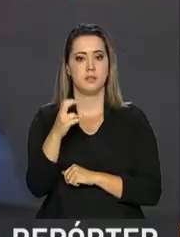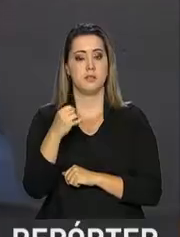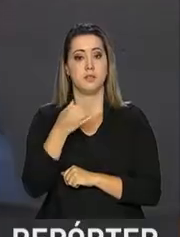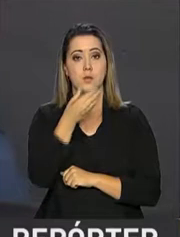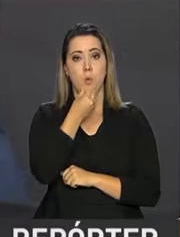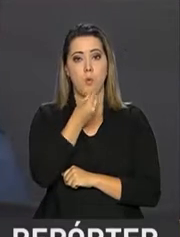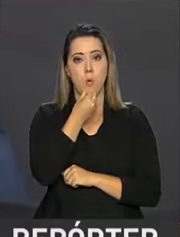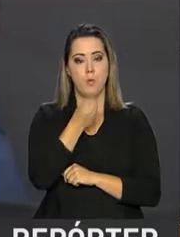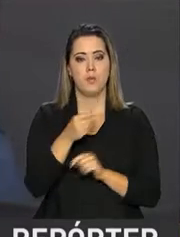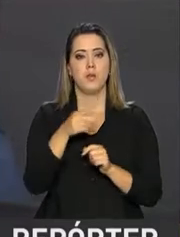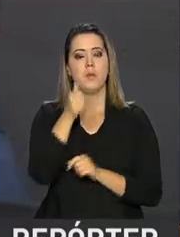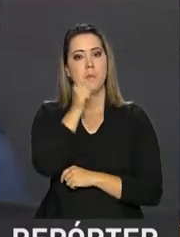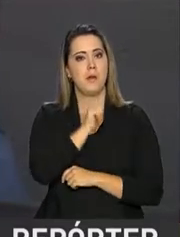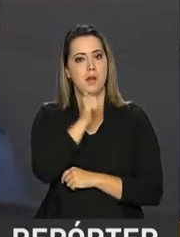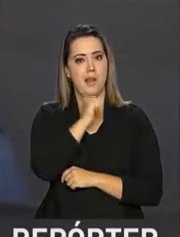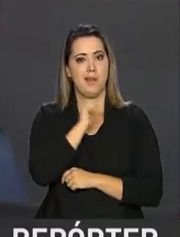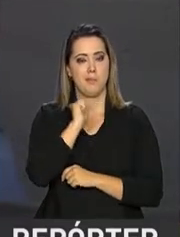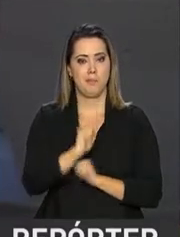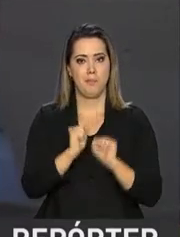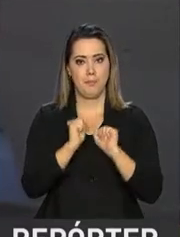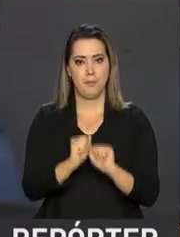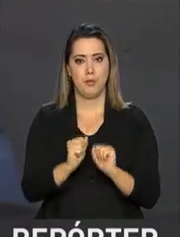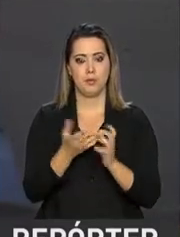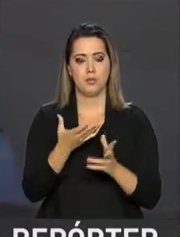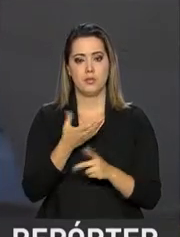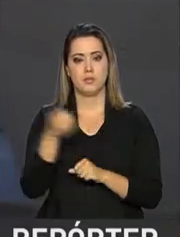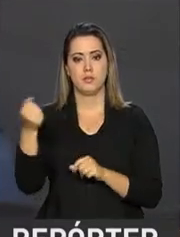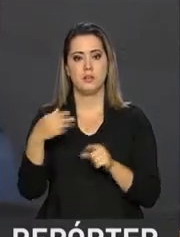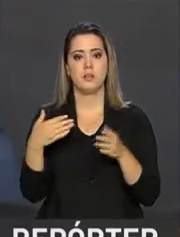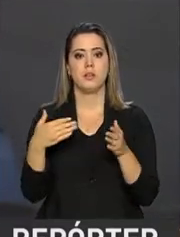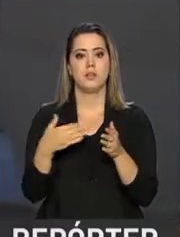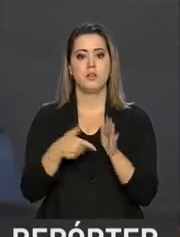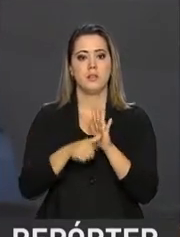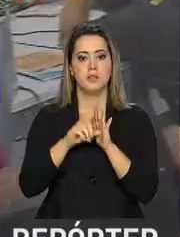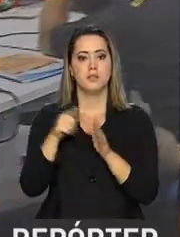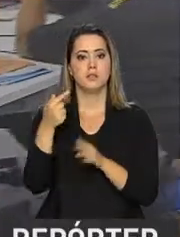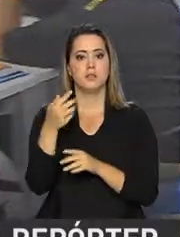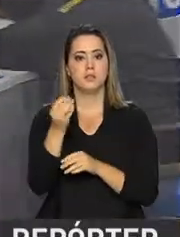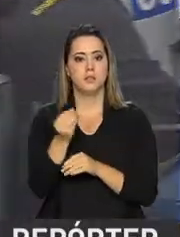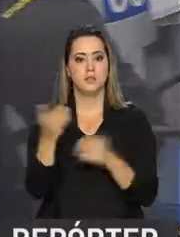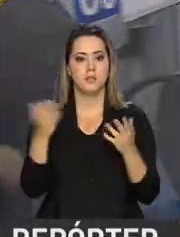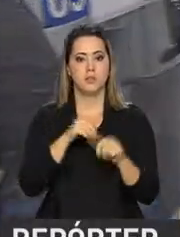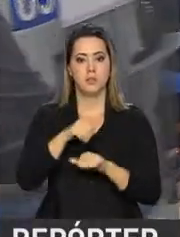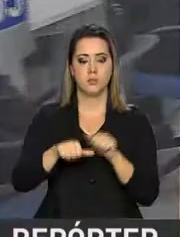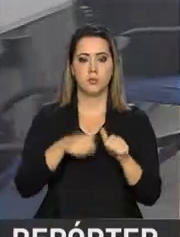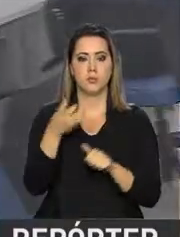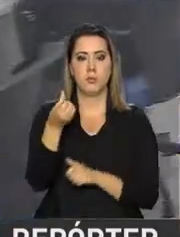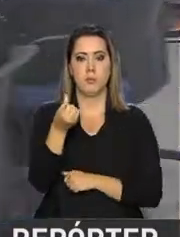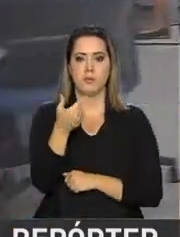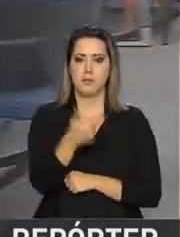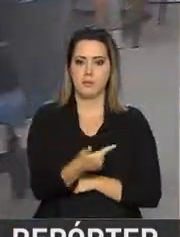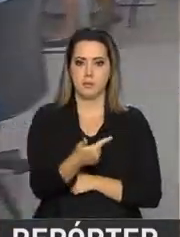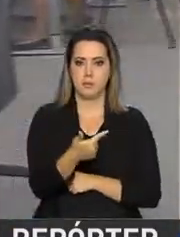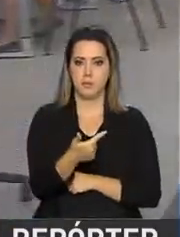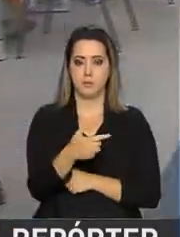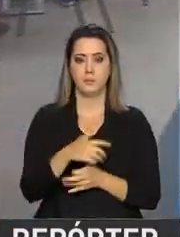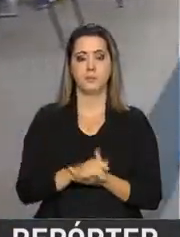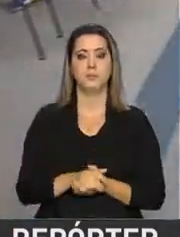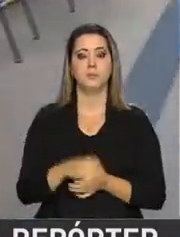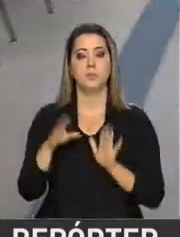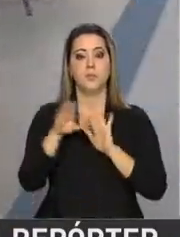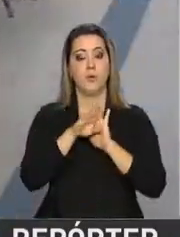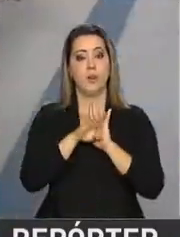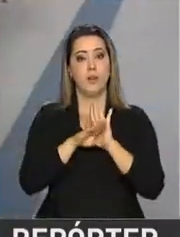no caso das mulheres a idade para o saque também era de 70 anos e passou para 62 o